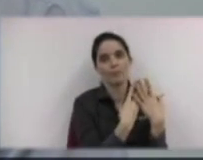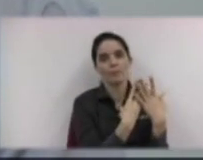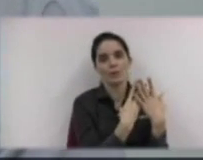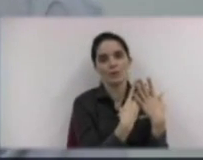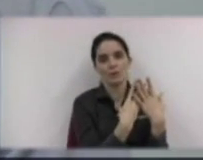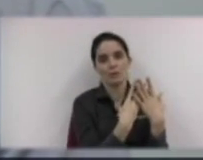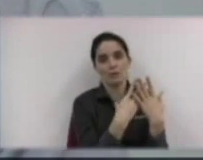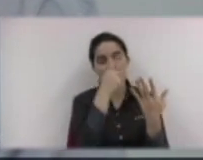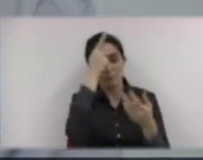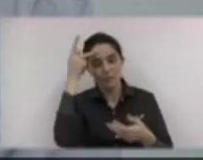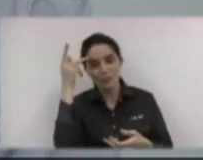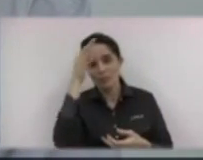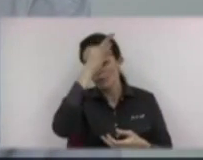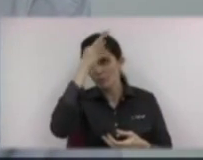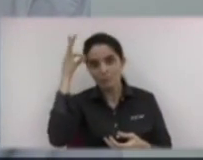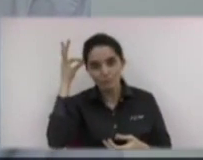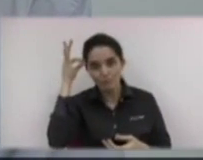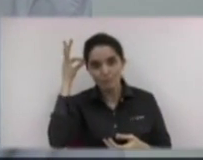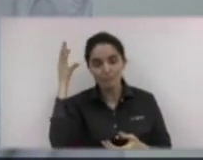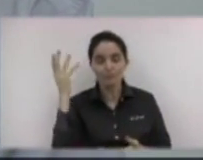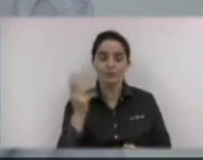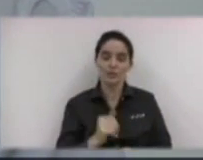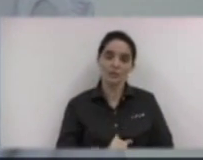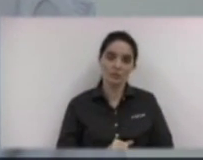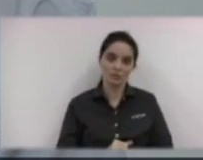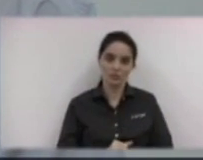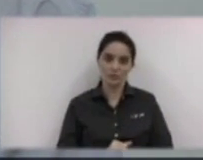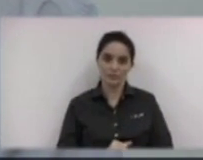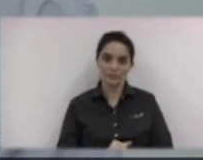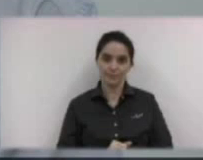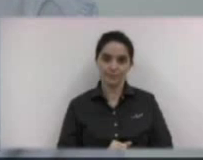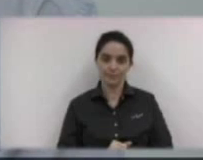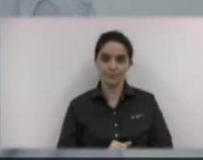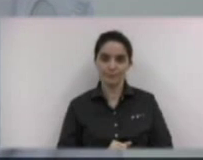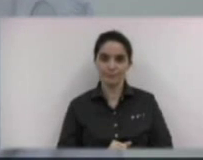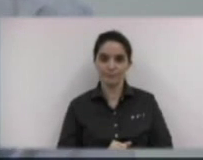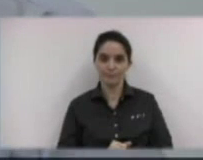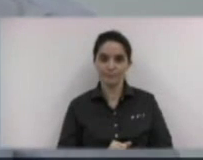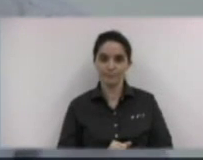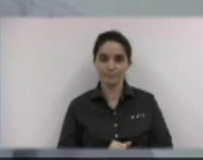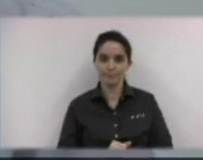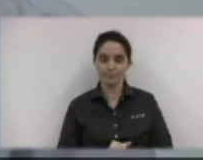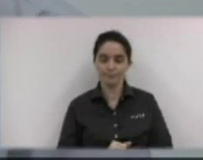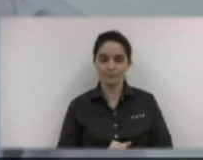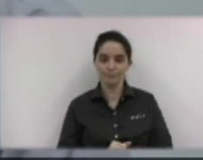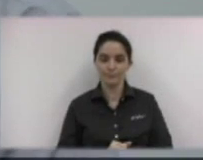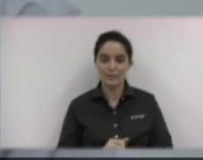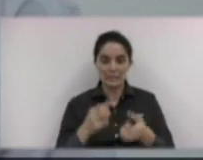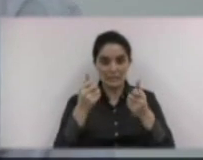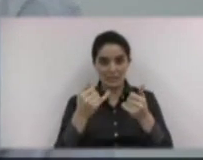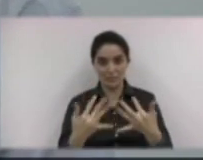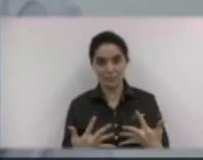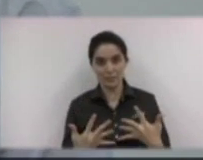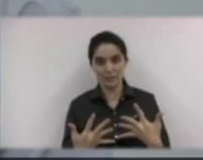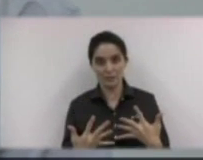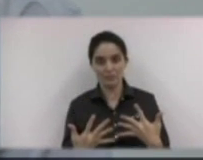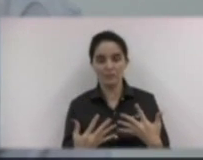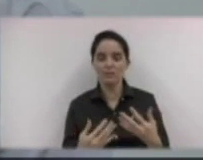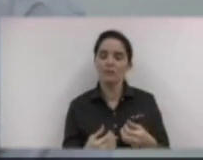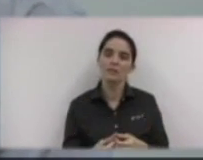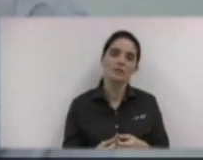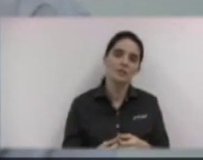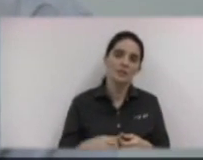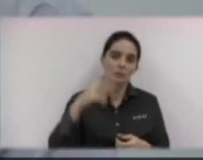os inocentes nesse processo todo, como é que conta um pouco essa história de contradições